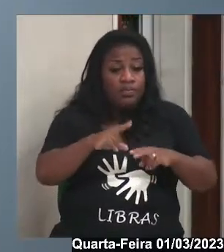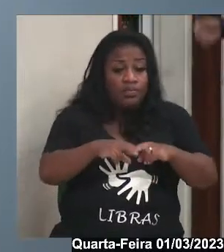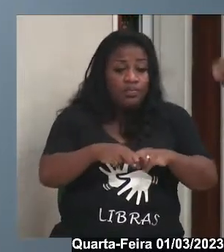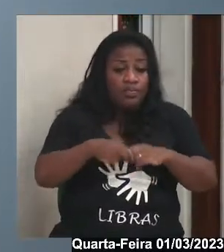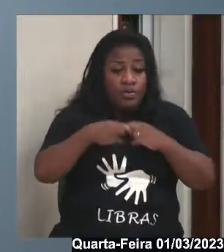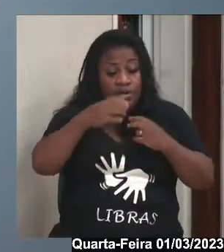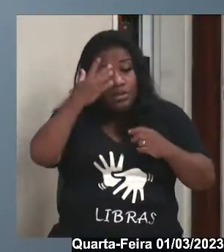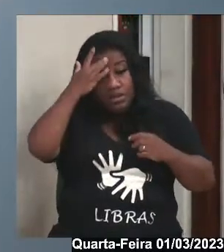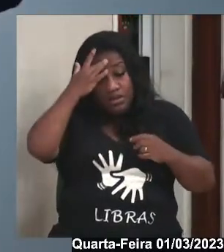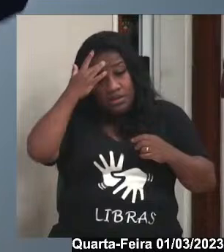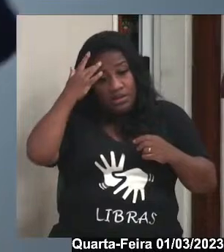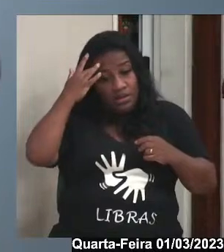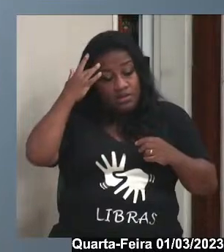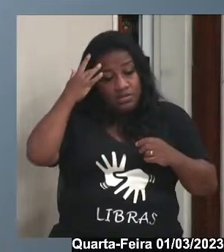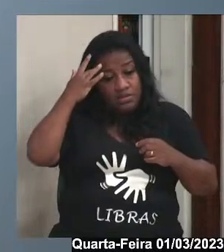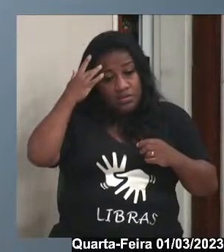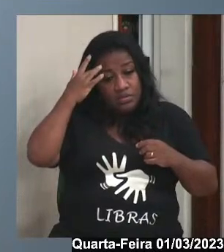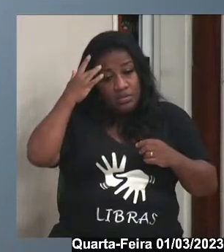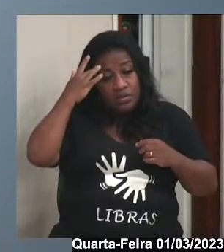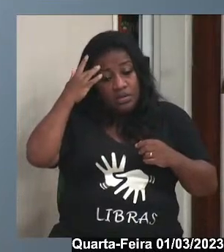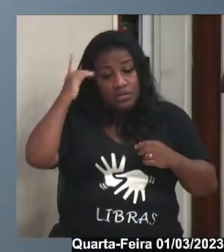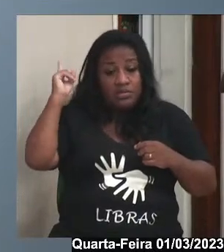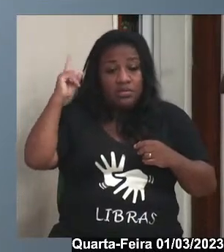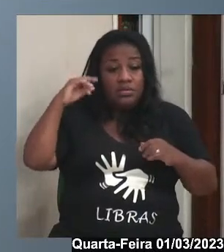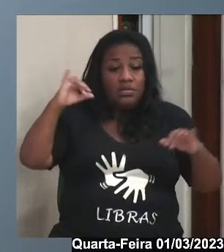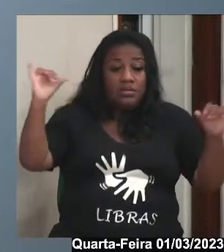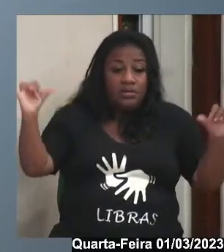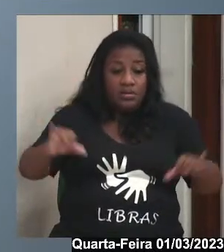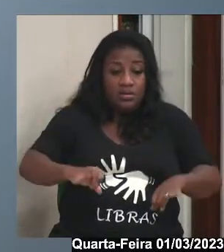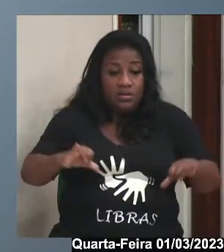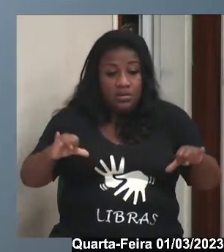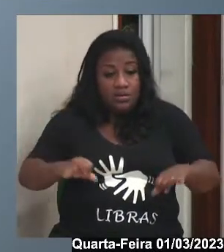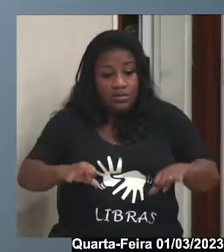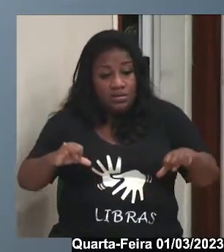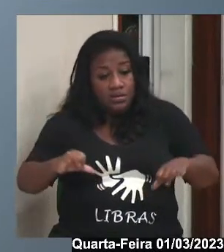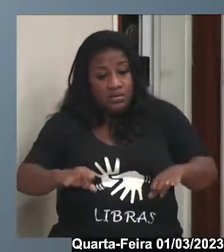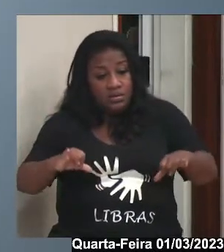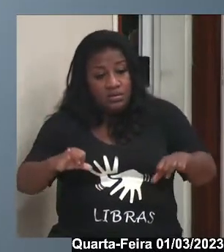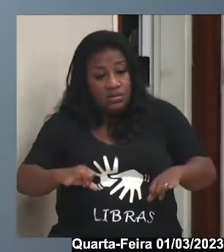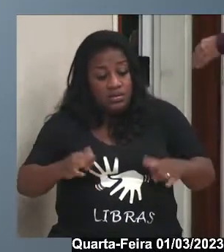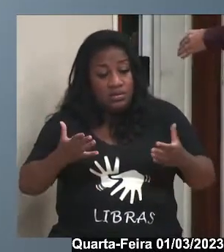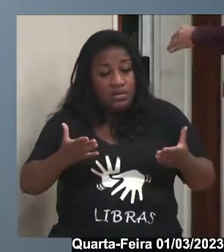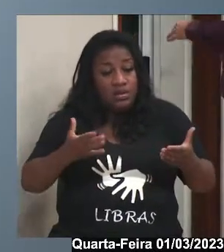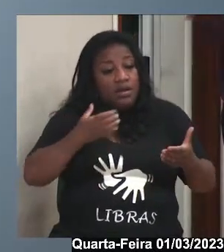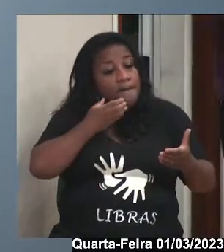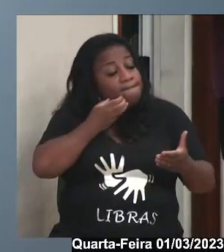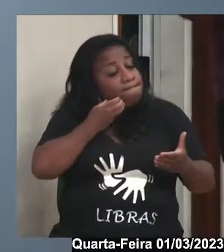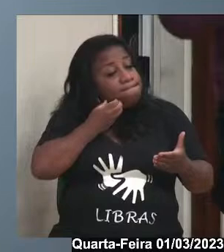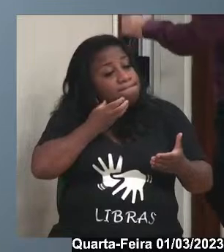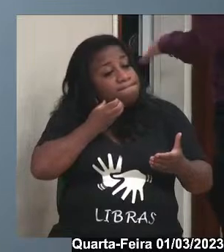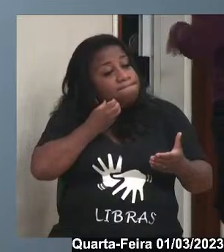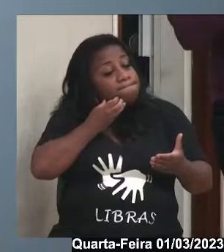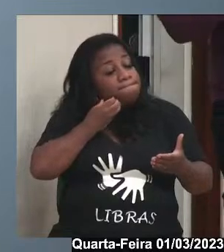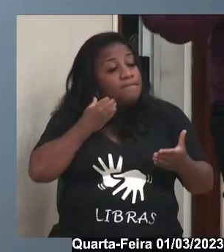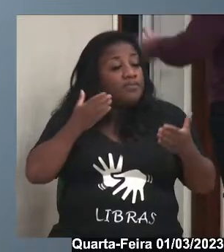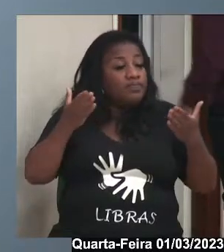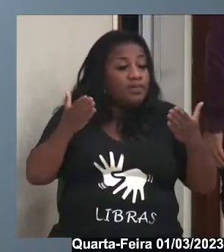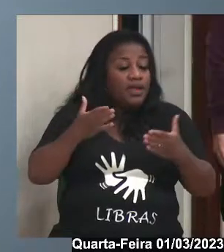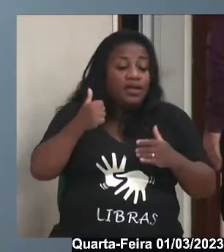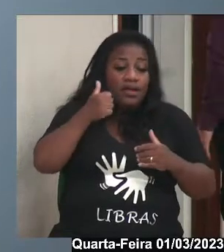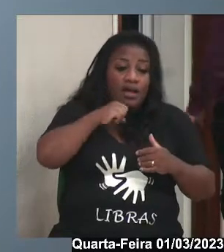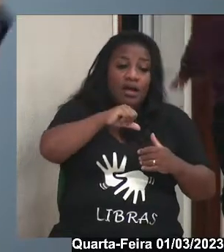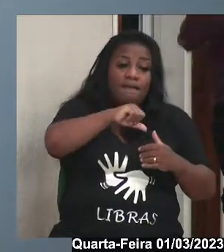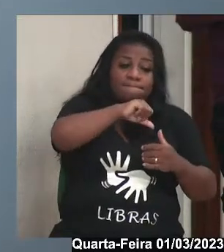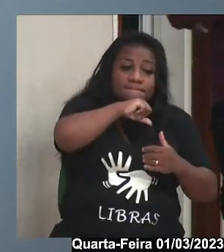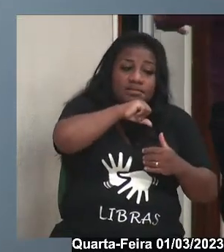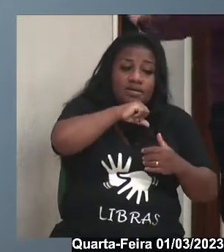caro. Mãe no Pinheirinho me trazendo que não consegue levar o filho para a escola, o filho não começou a estudar ainda, porque não tem transporte escolar.